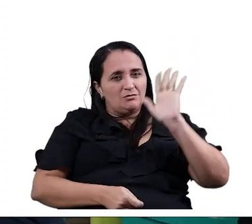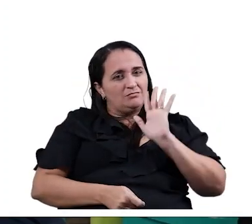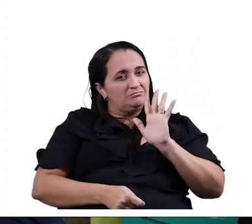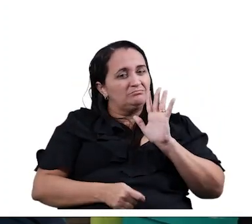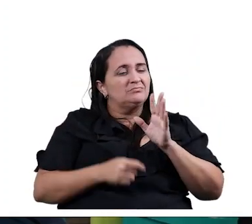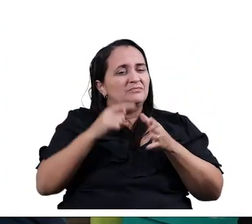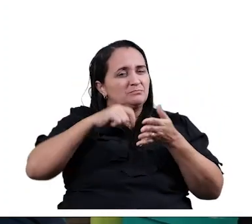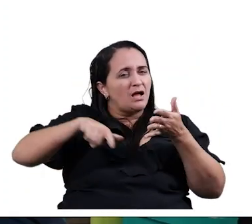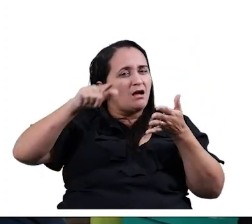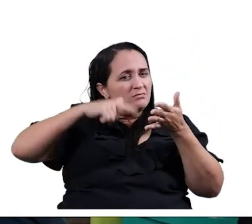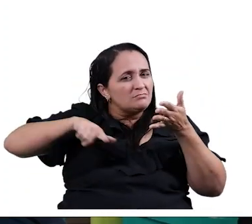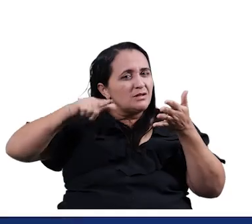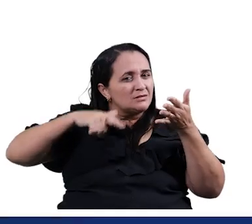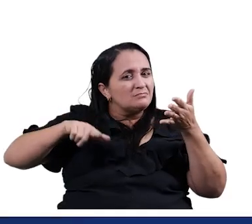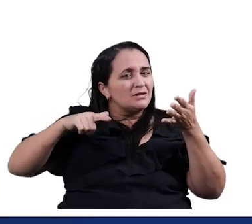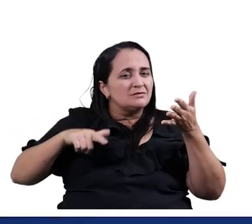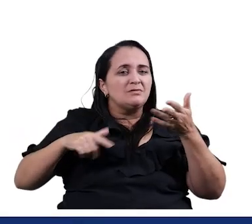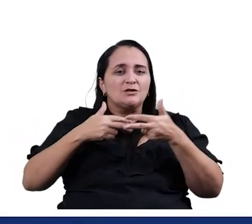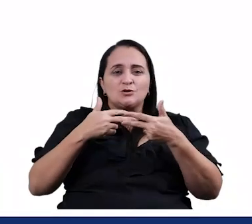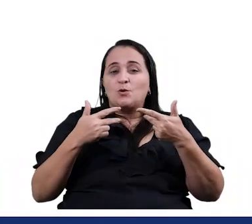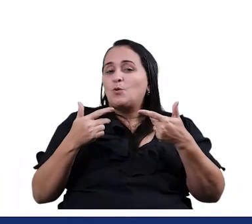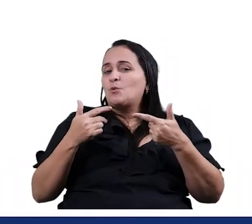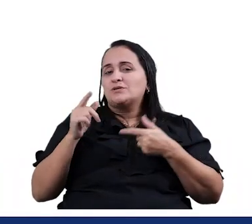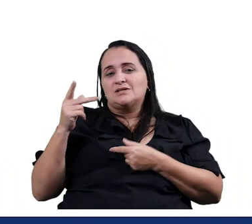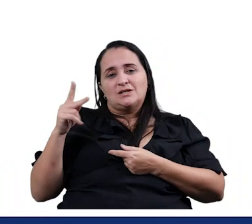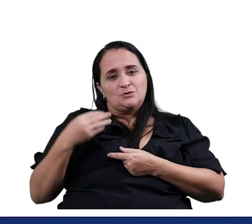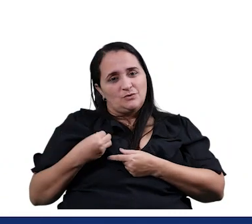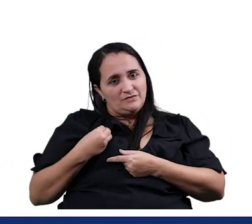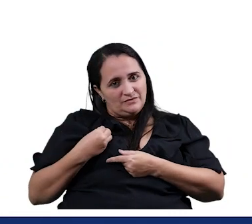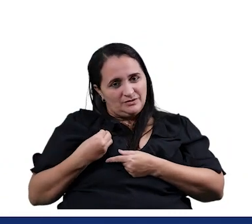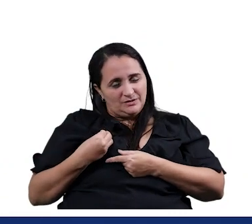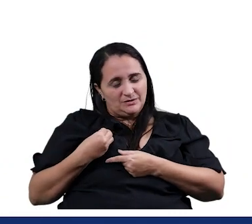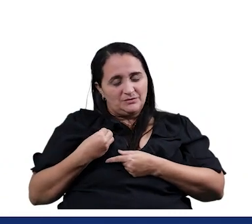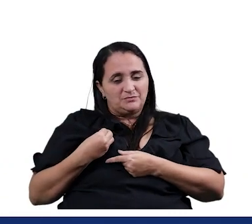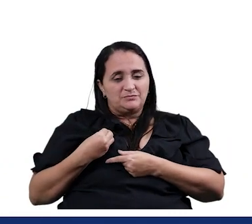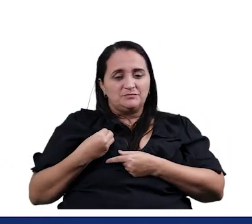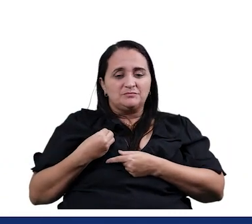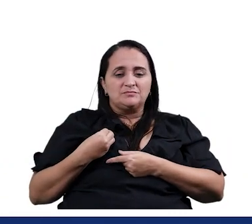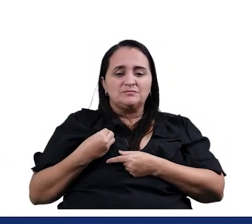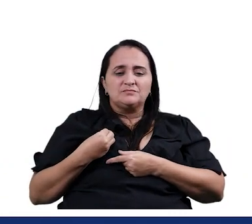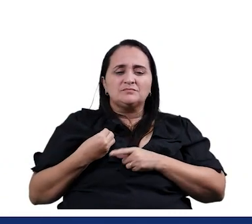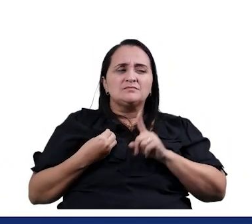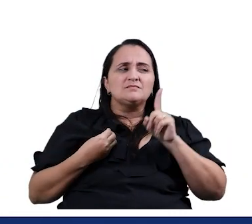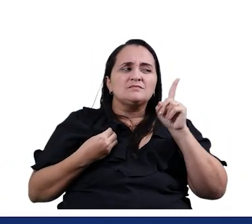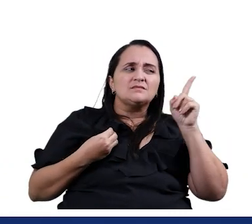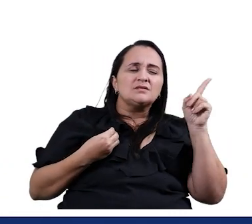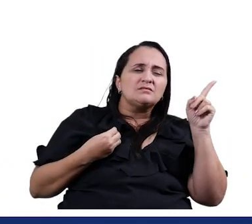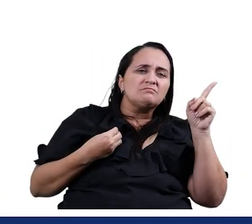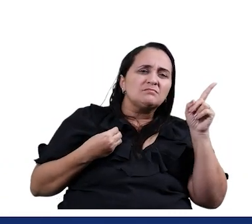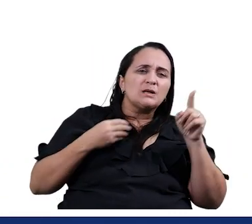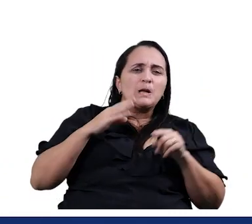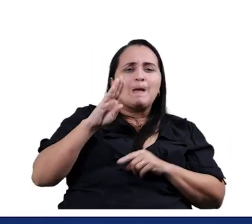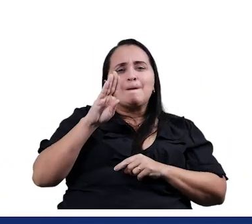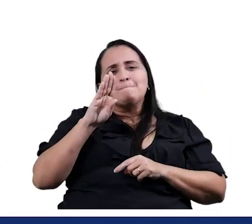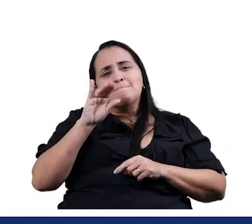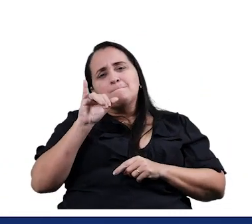mais outros feitos da vida dele. Esse texto é uma biografia ou